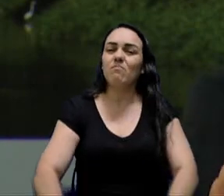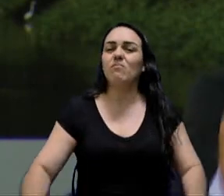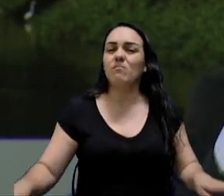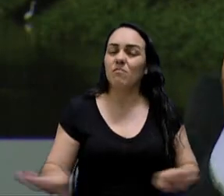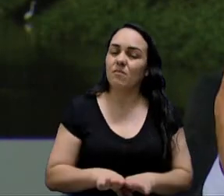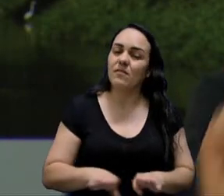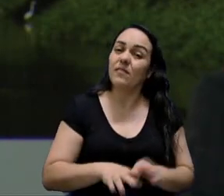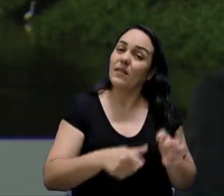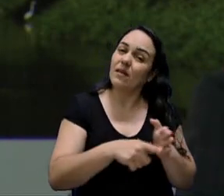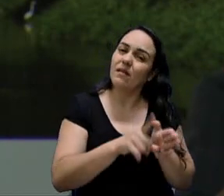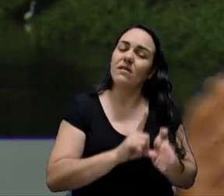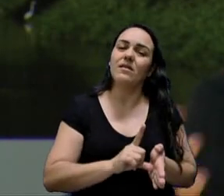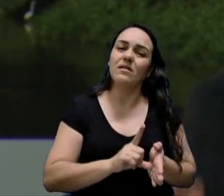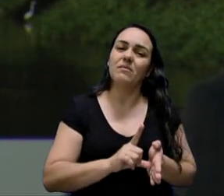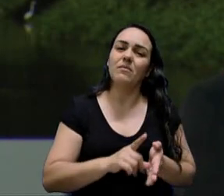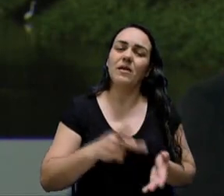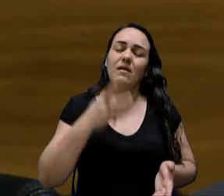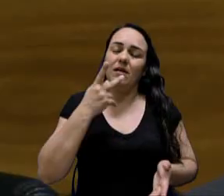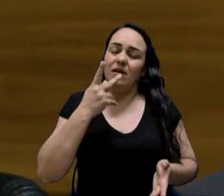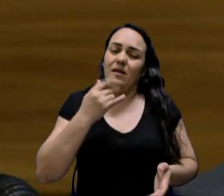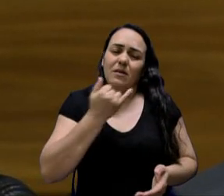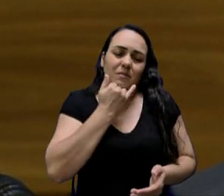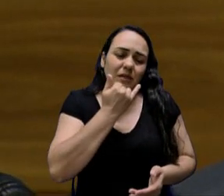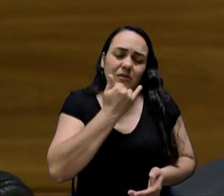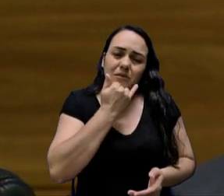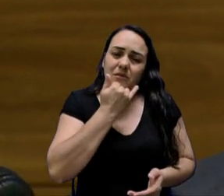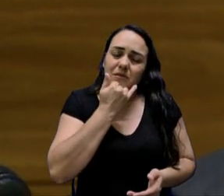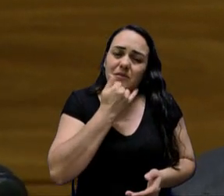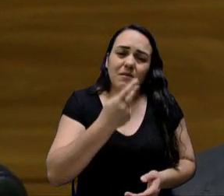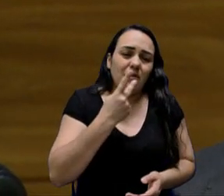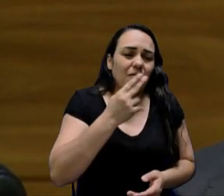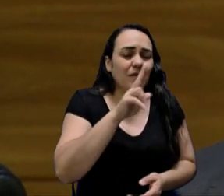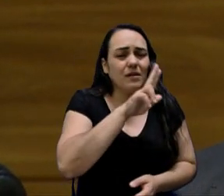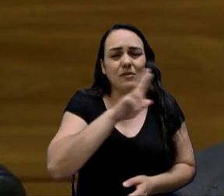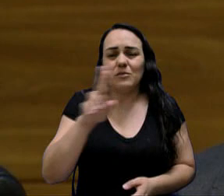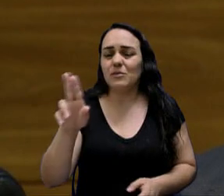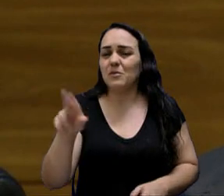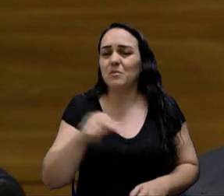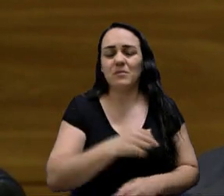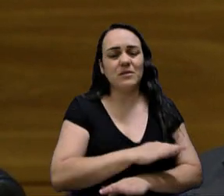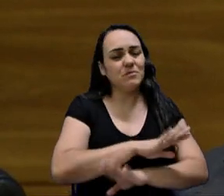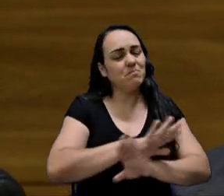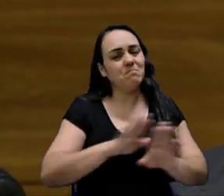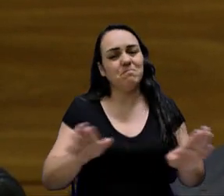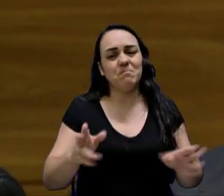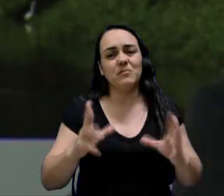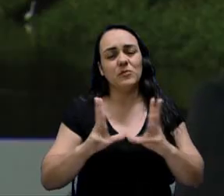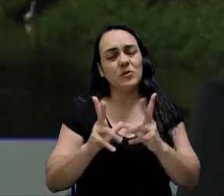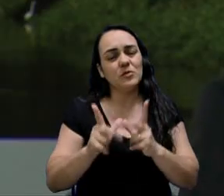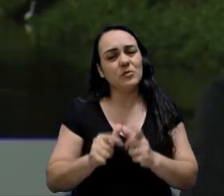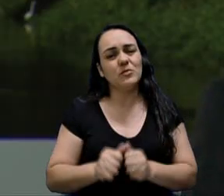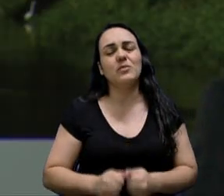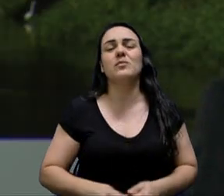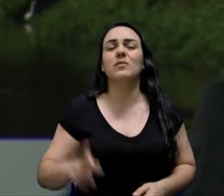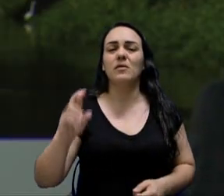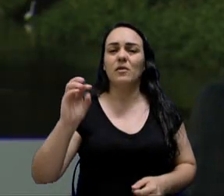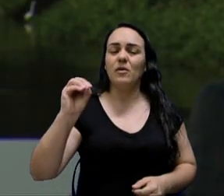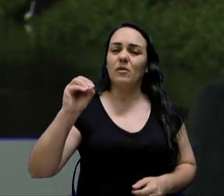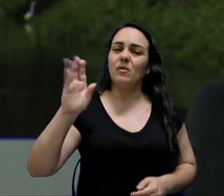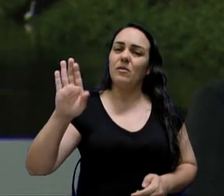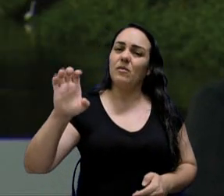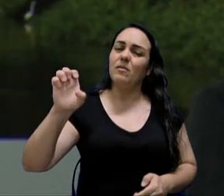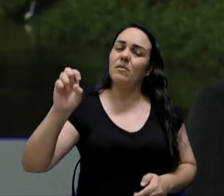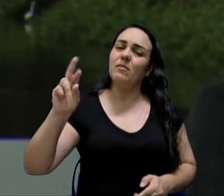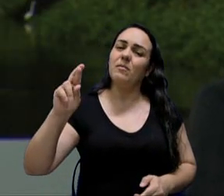Antes, porém, eu não vou conseguir citar todas as pessoas aqui que me são caras, mas na pessoa do Dr. Roberto Luiz Aires, eu gostaria